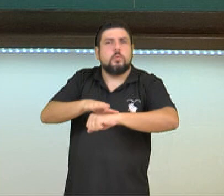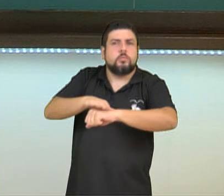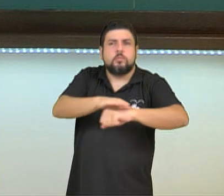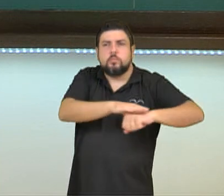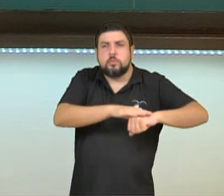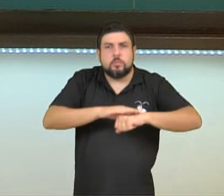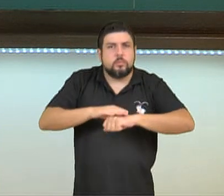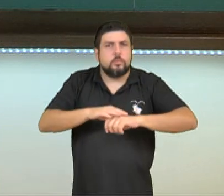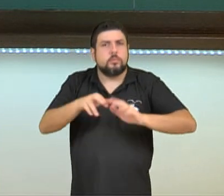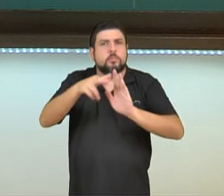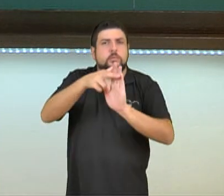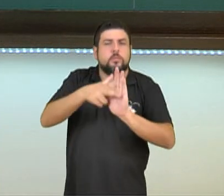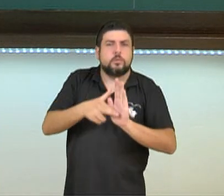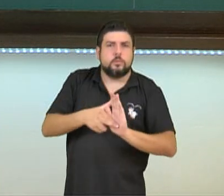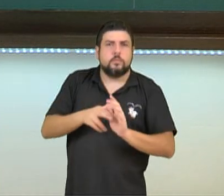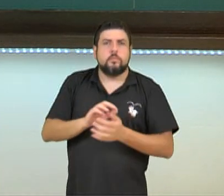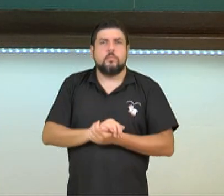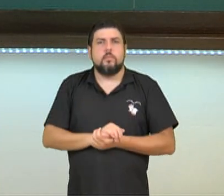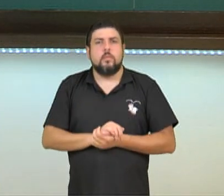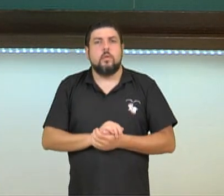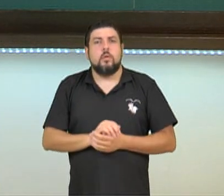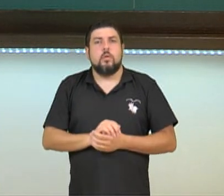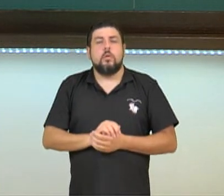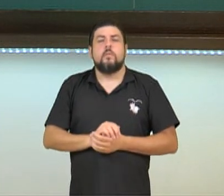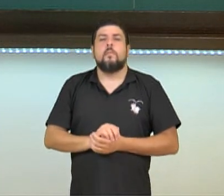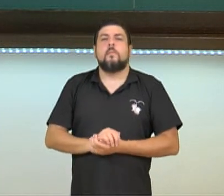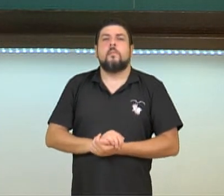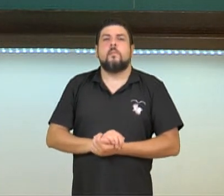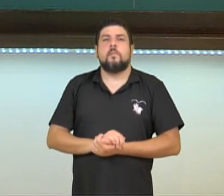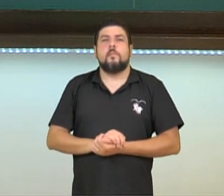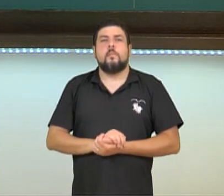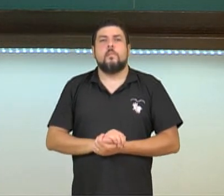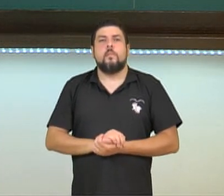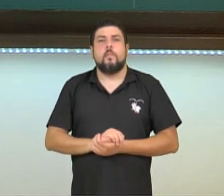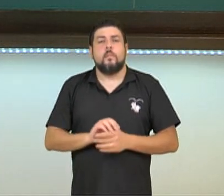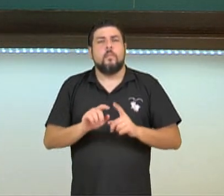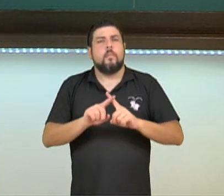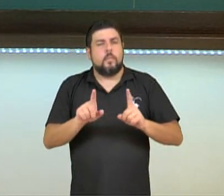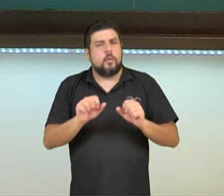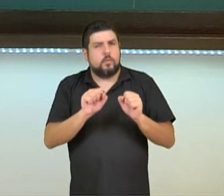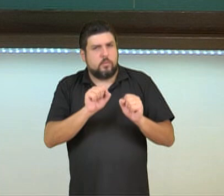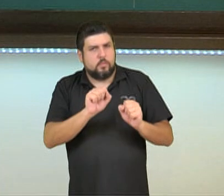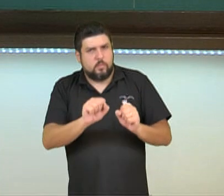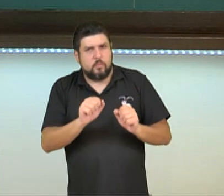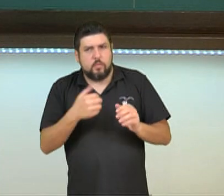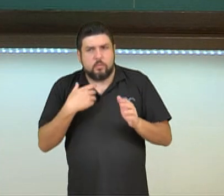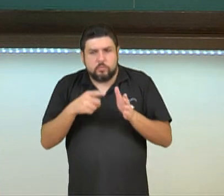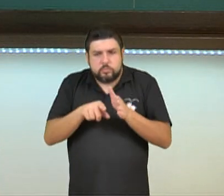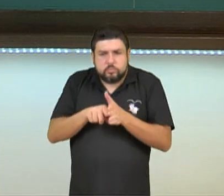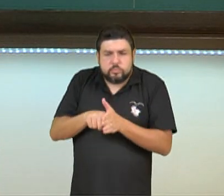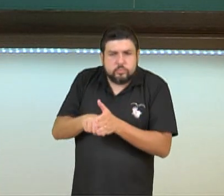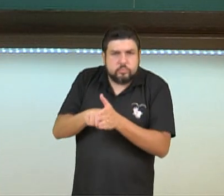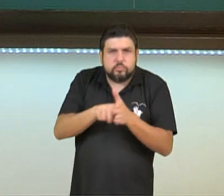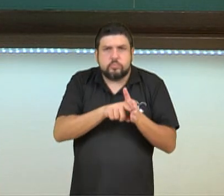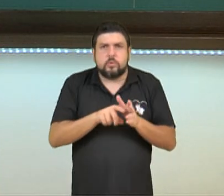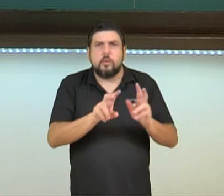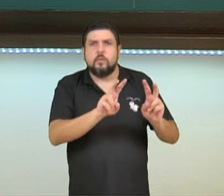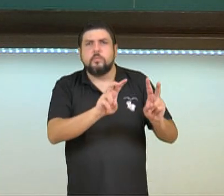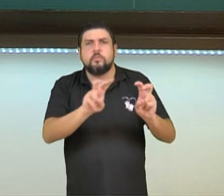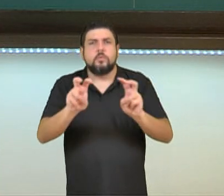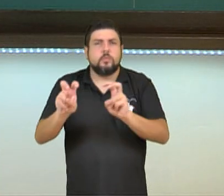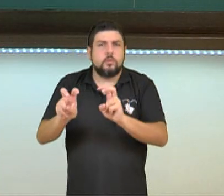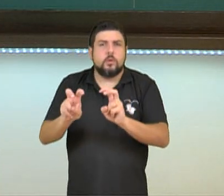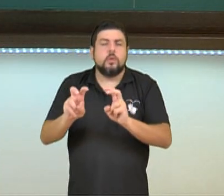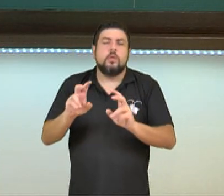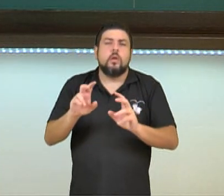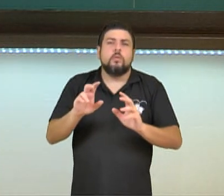grande, mas também gerou entrada de capital especulativo. Mas você pode perambular sobre esses vários aspectos de